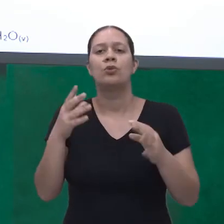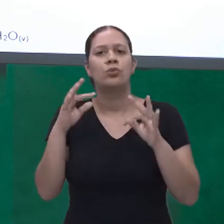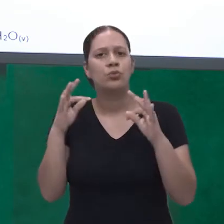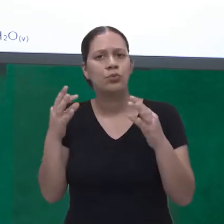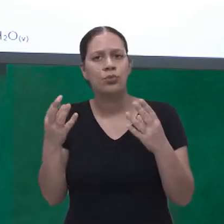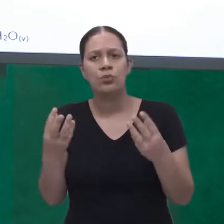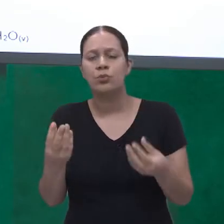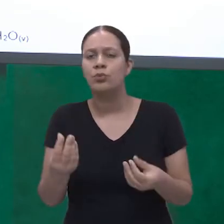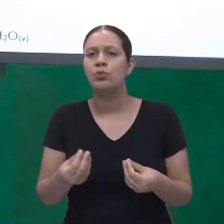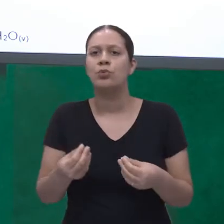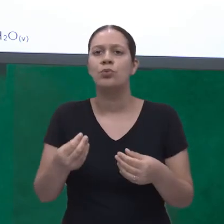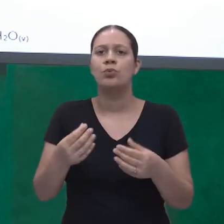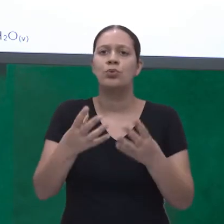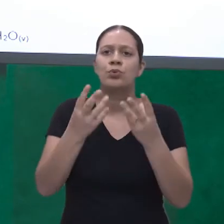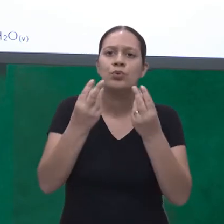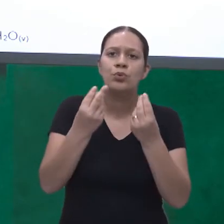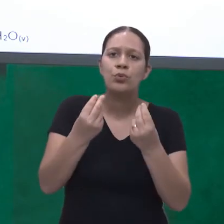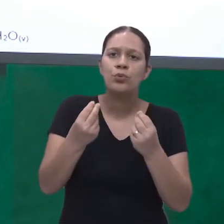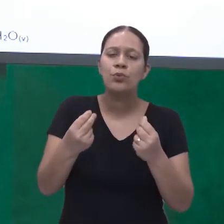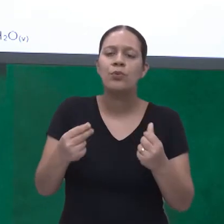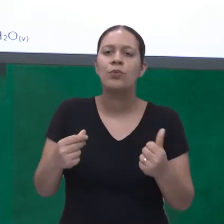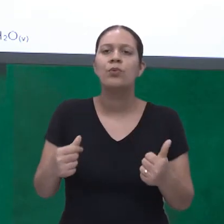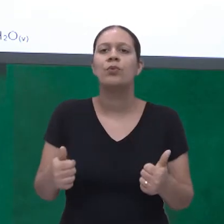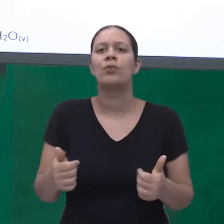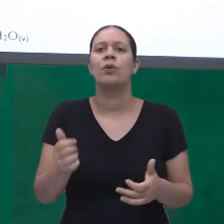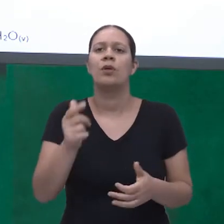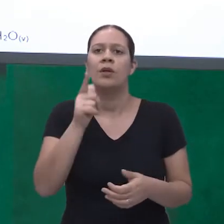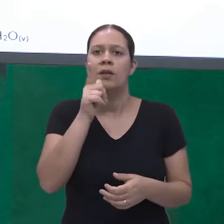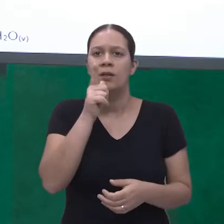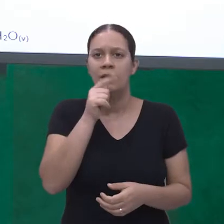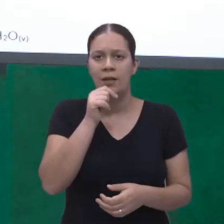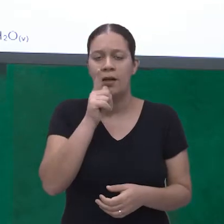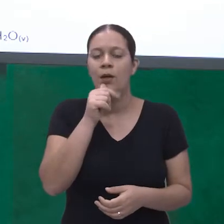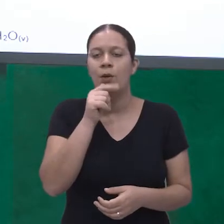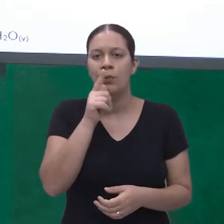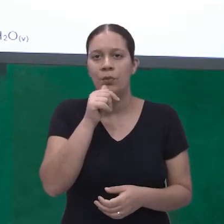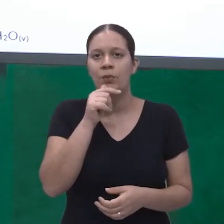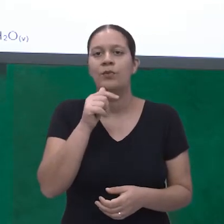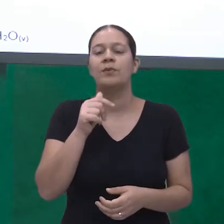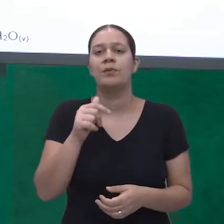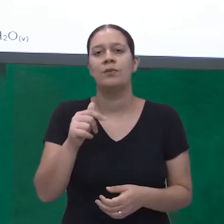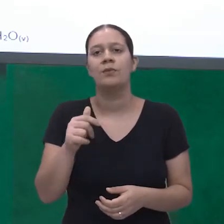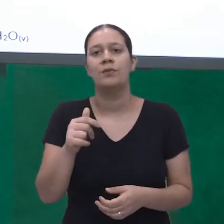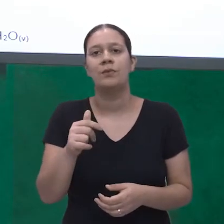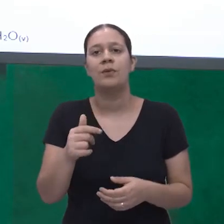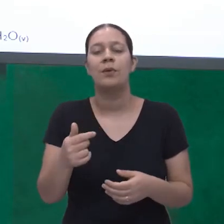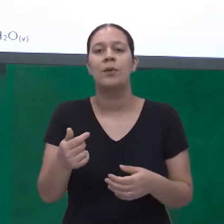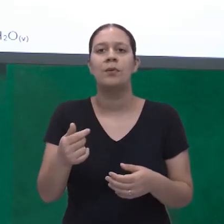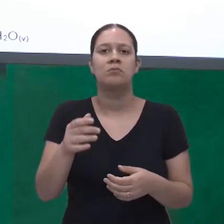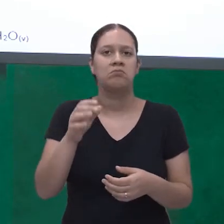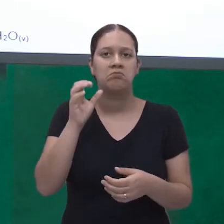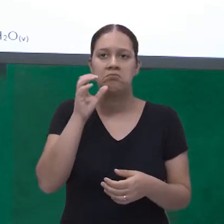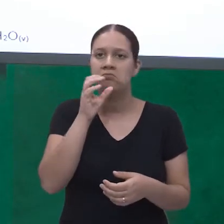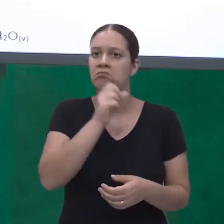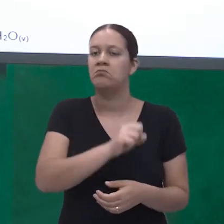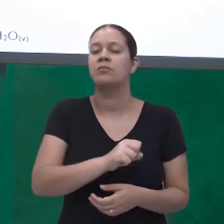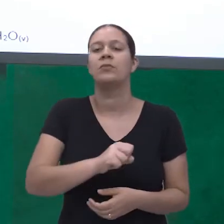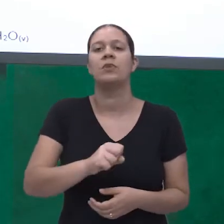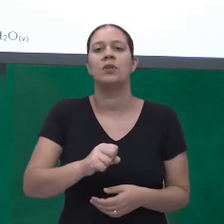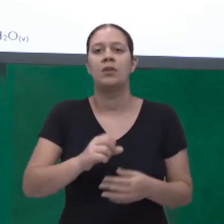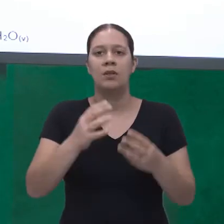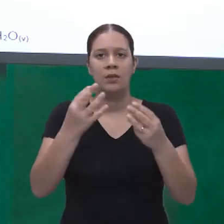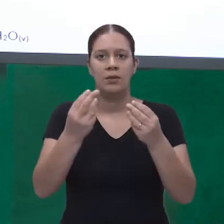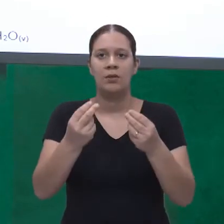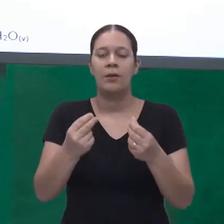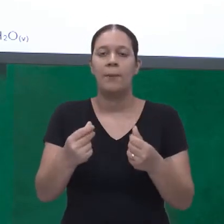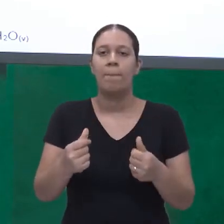chumbo, nitrato de mercúrio, eles são solúveis em água. Eles se dissolvem na água numa boa. Botou na água,